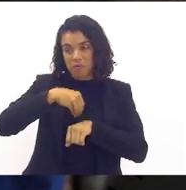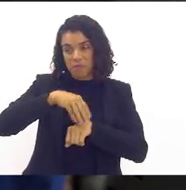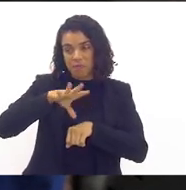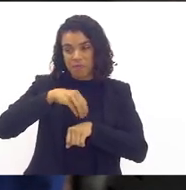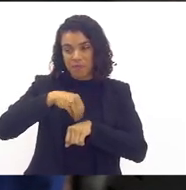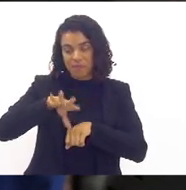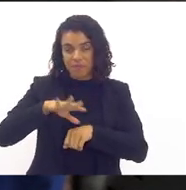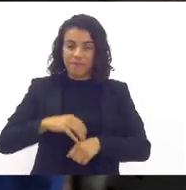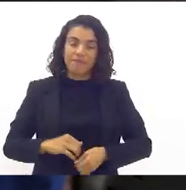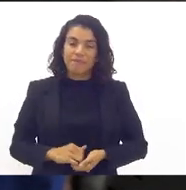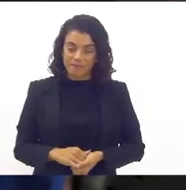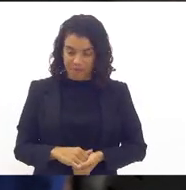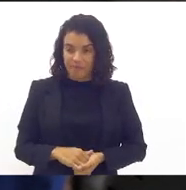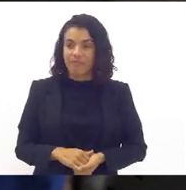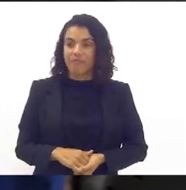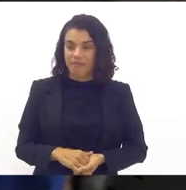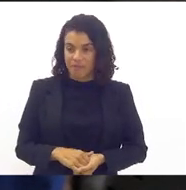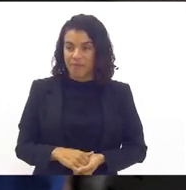fazendo